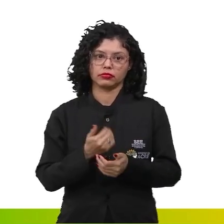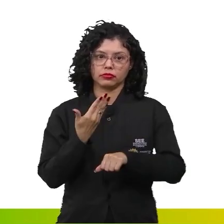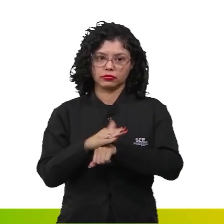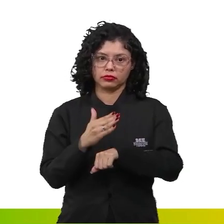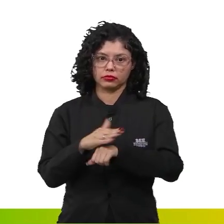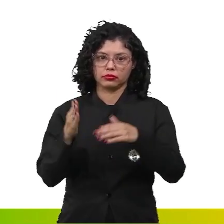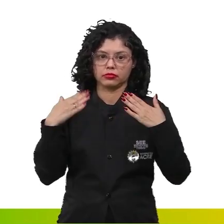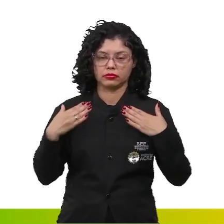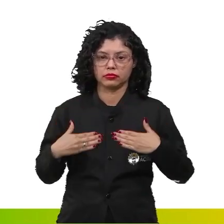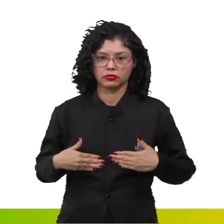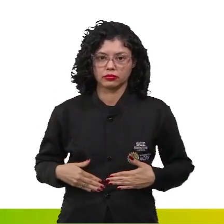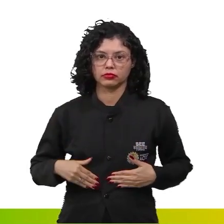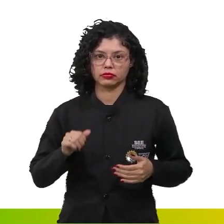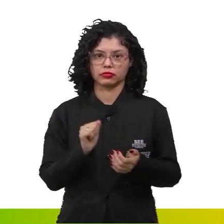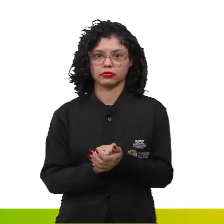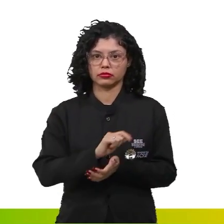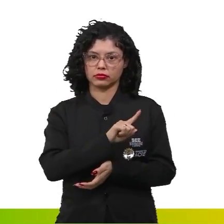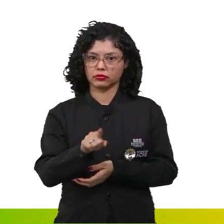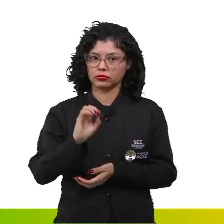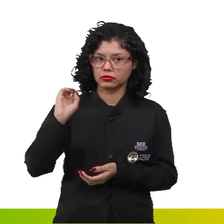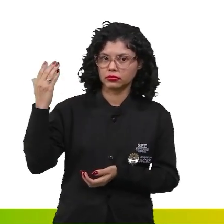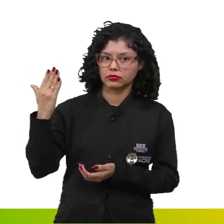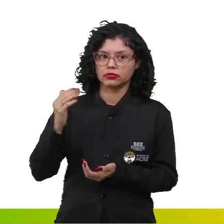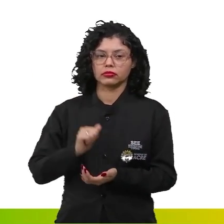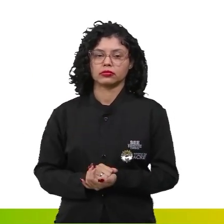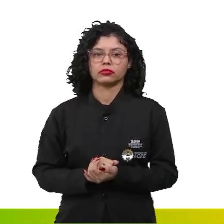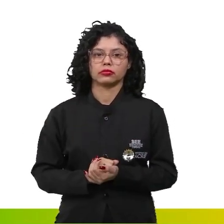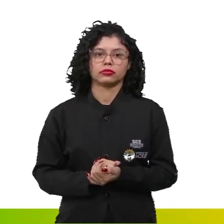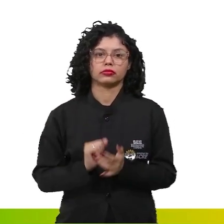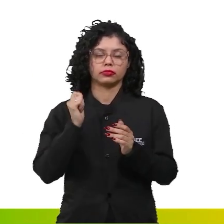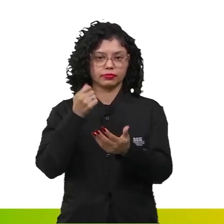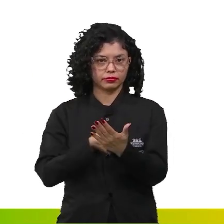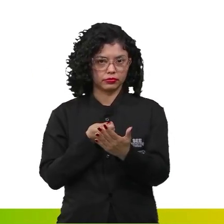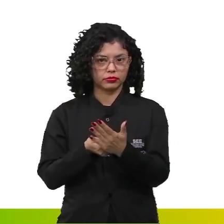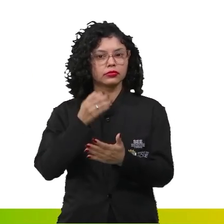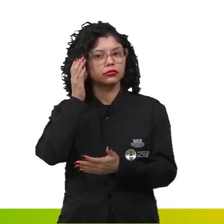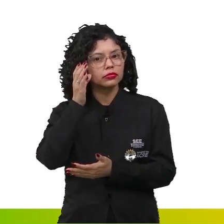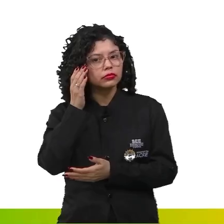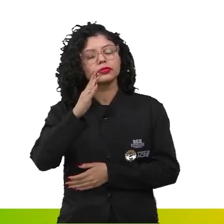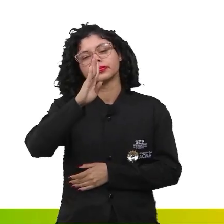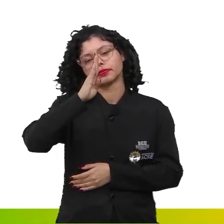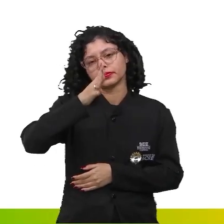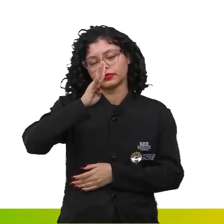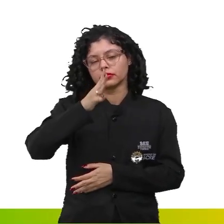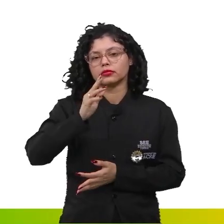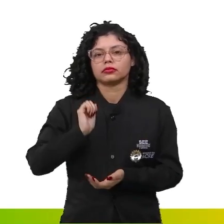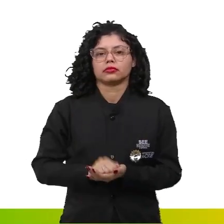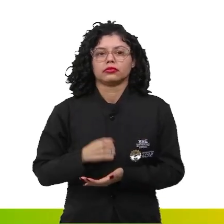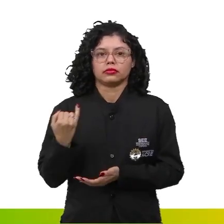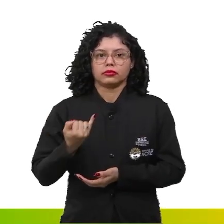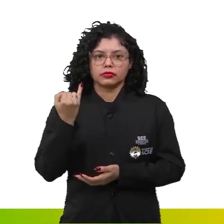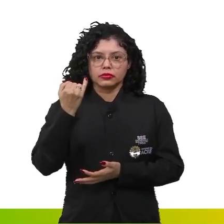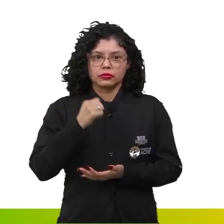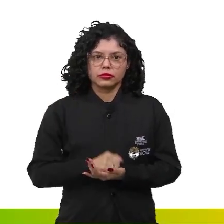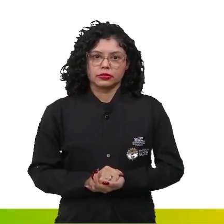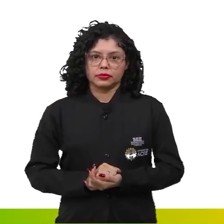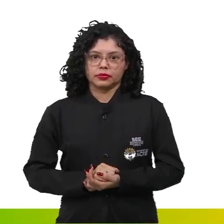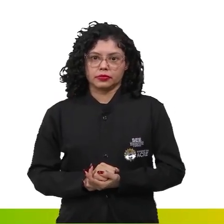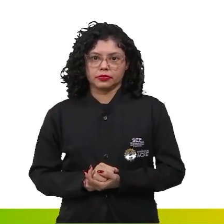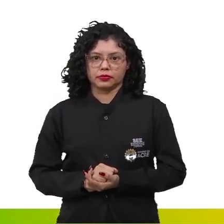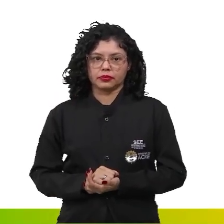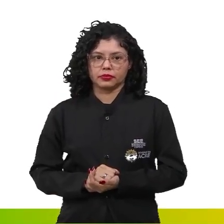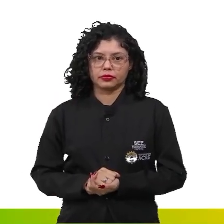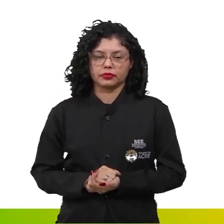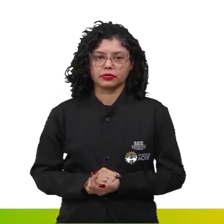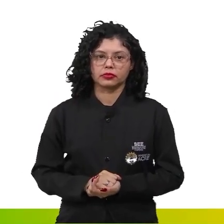corporais inclusivas não acontecem por acaso, elas exigem consciência crítica, muito importante isso, consciência